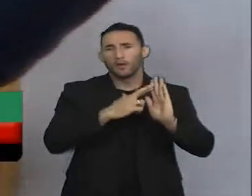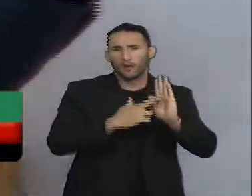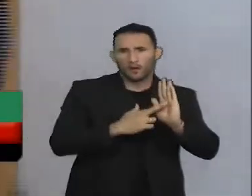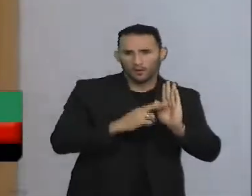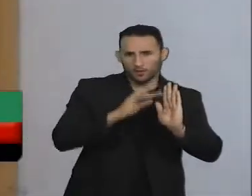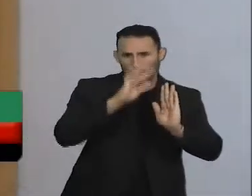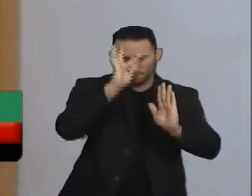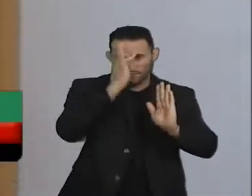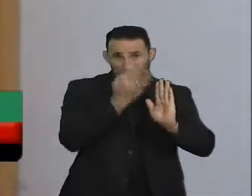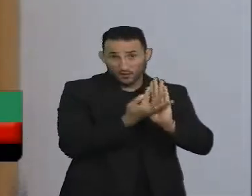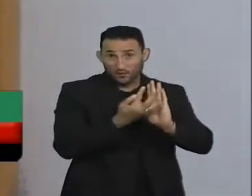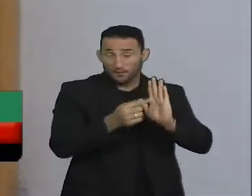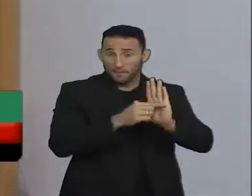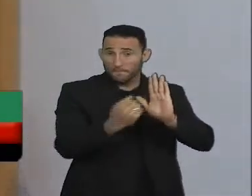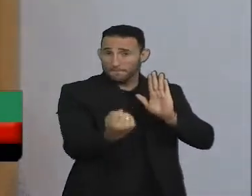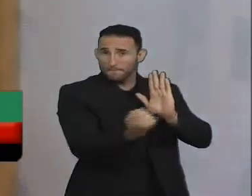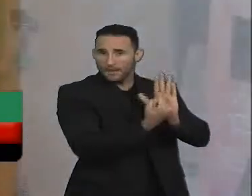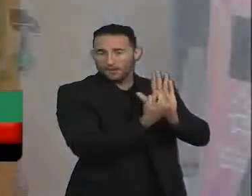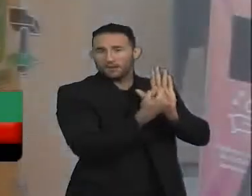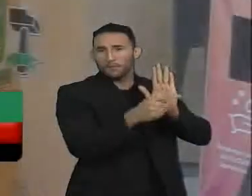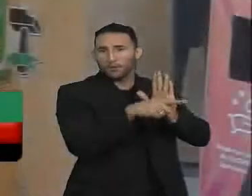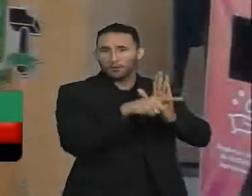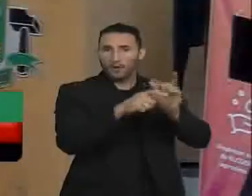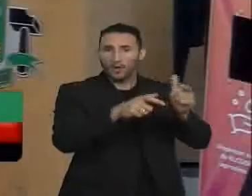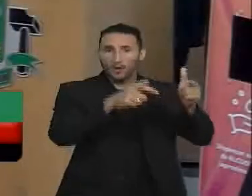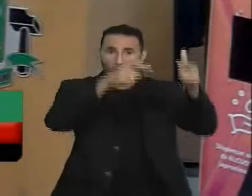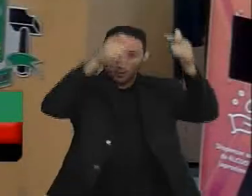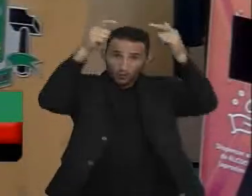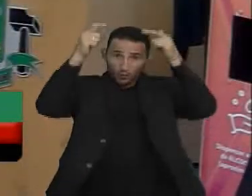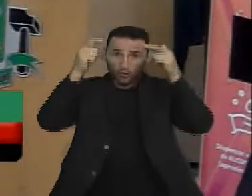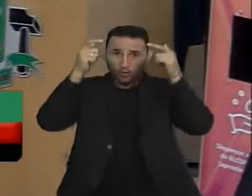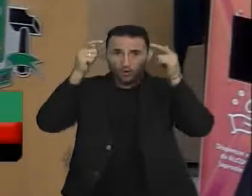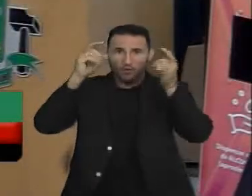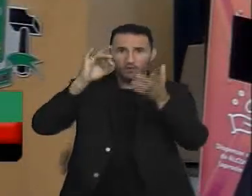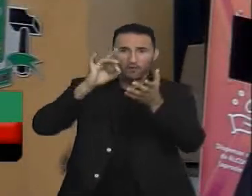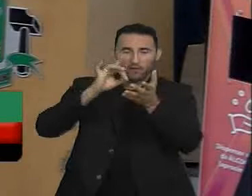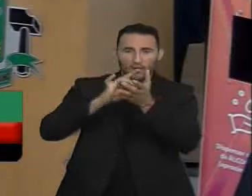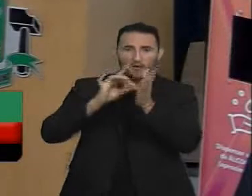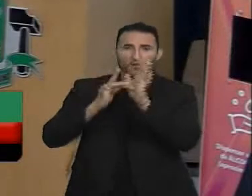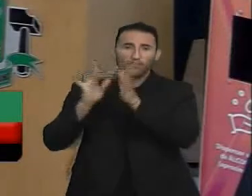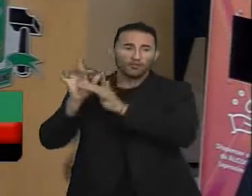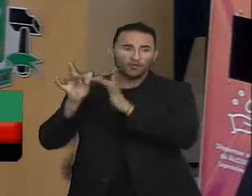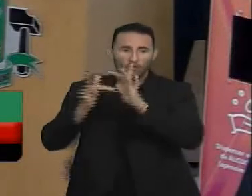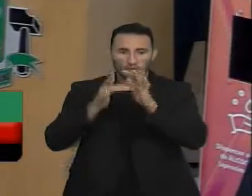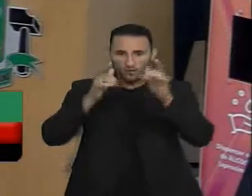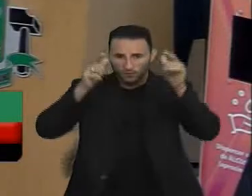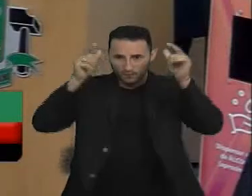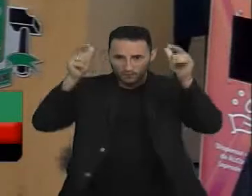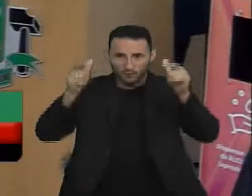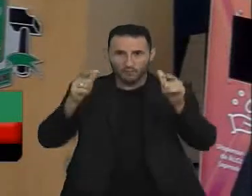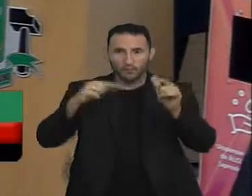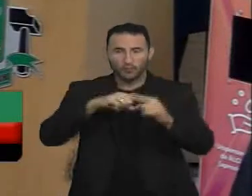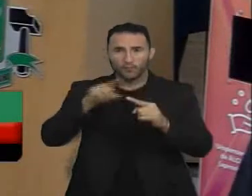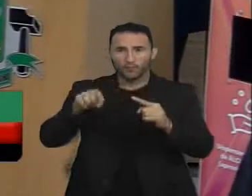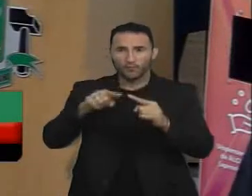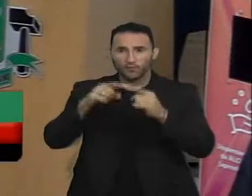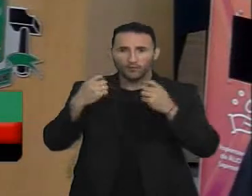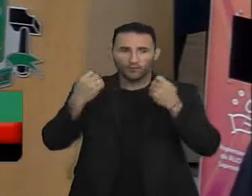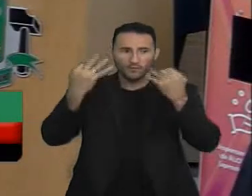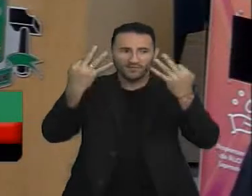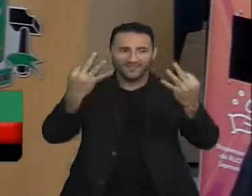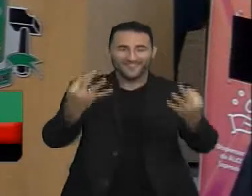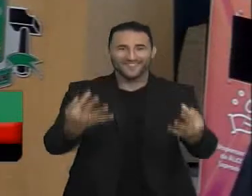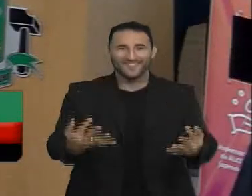slogan da igreja, pela coroa real do Salvador. Pelos motivos acima expostos,